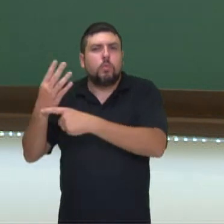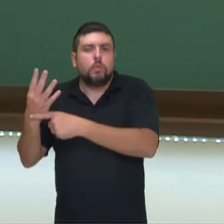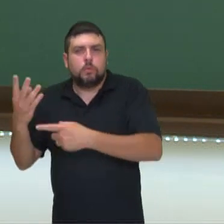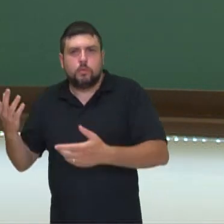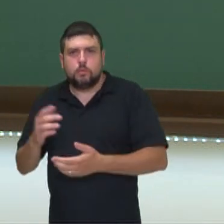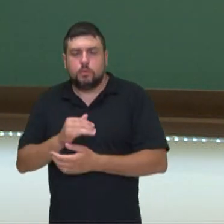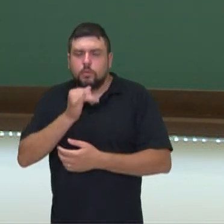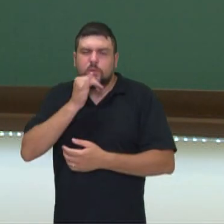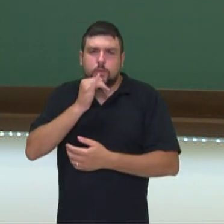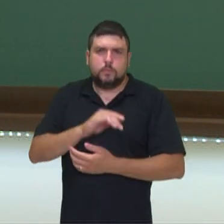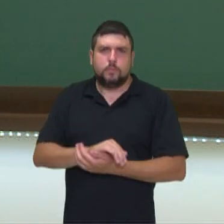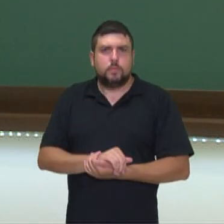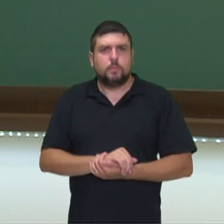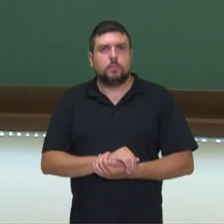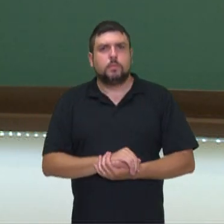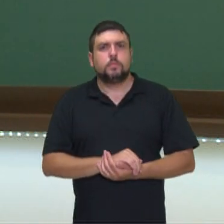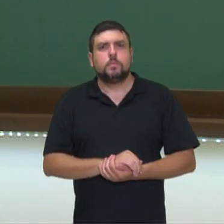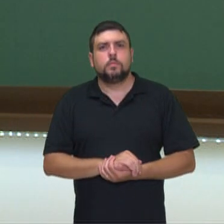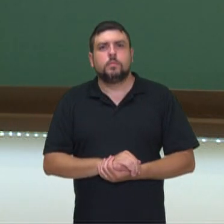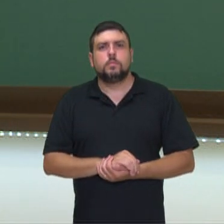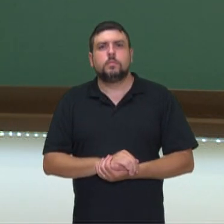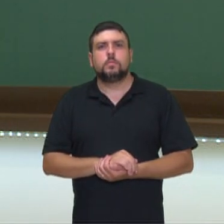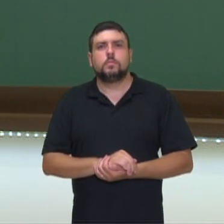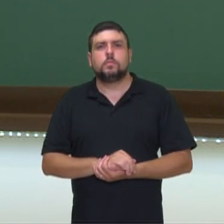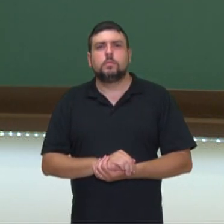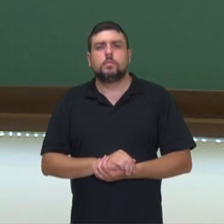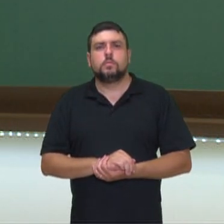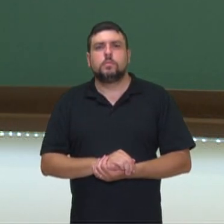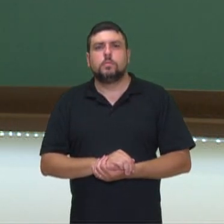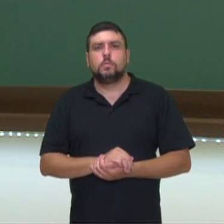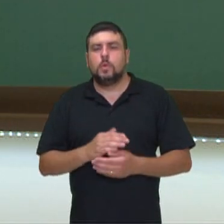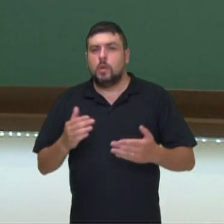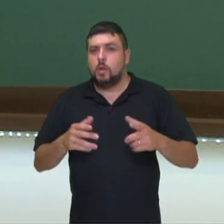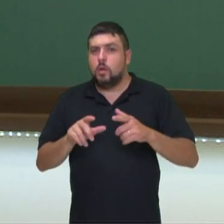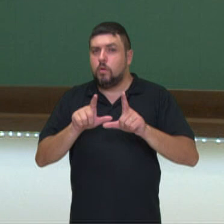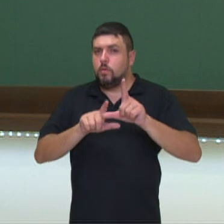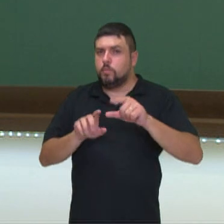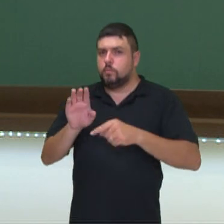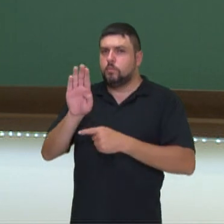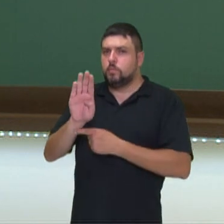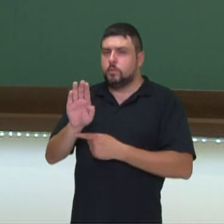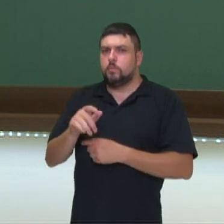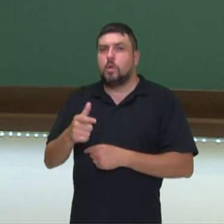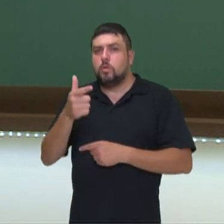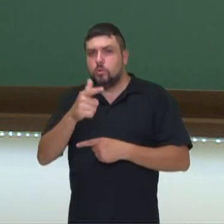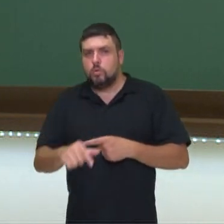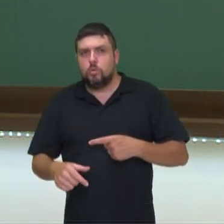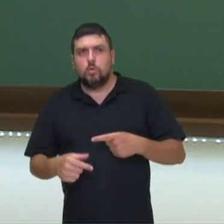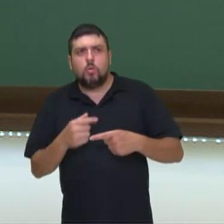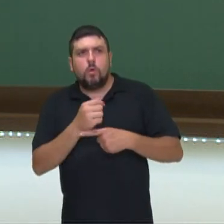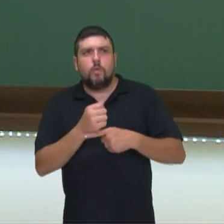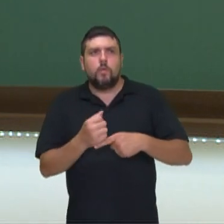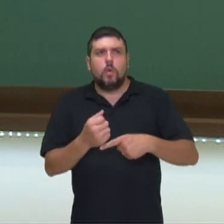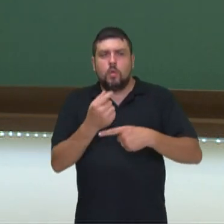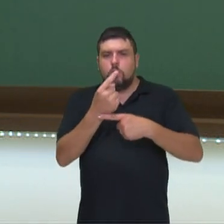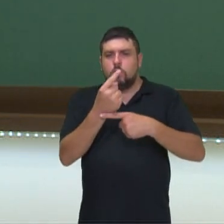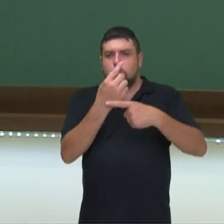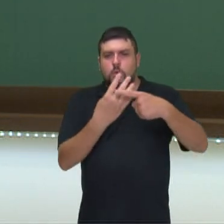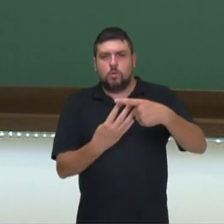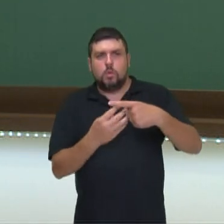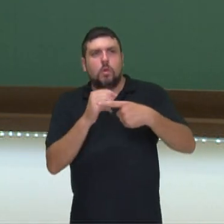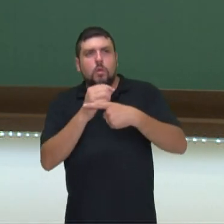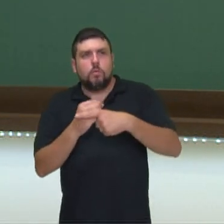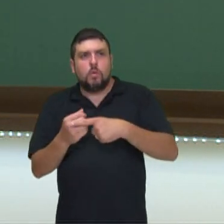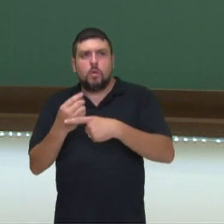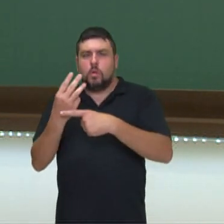Então, 4/3. Tá aí. Agora a gente vai corrigir a letra B. De novo, ó, 1 mais 3, 4, 3 mais 5, 8.